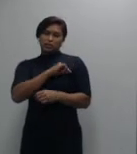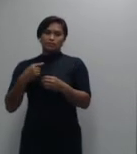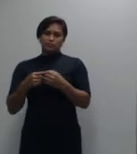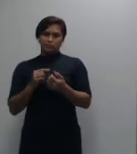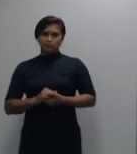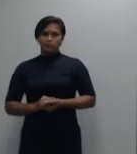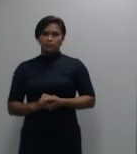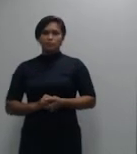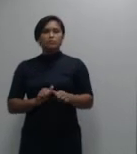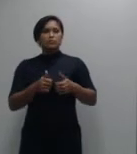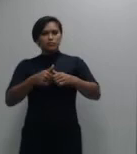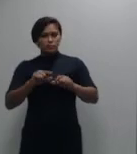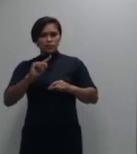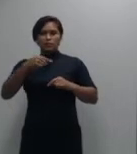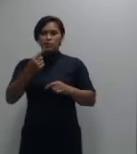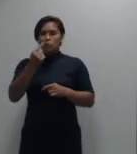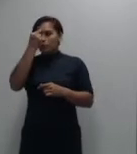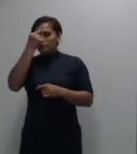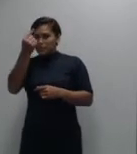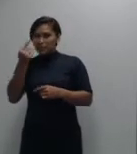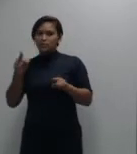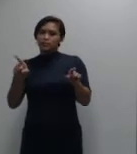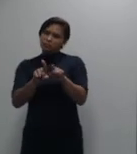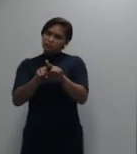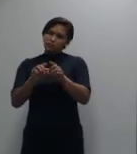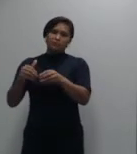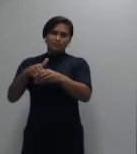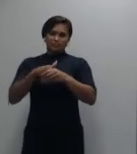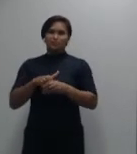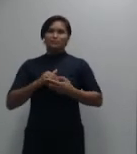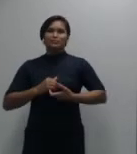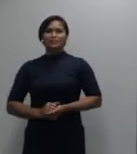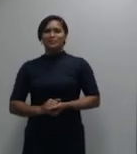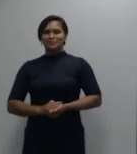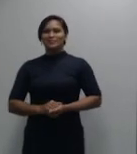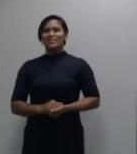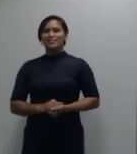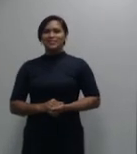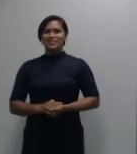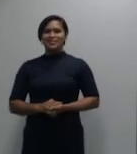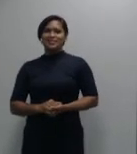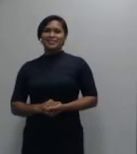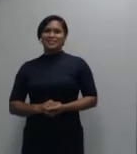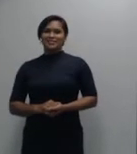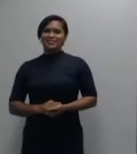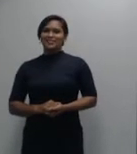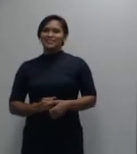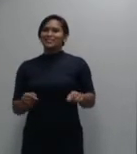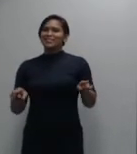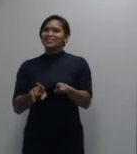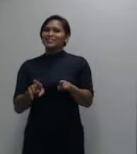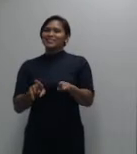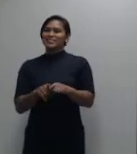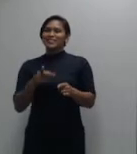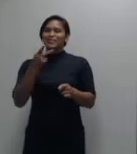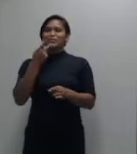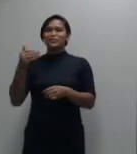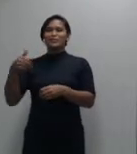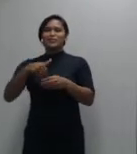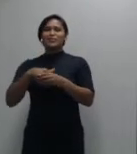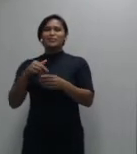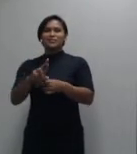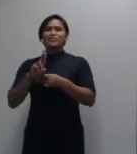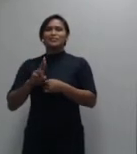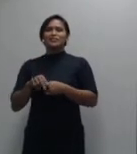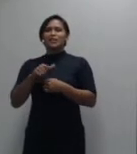então depois de como penso é pois como votos o voto do relator está em exposição